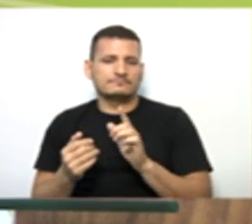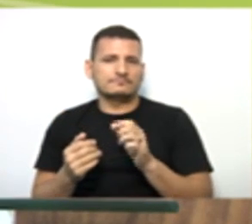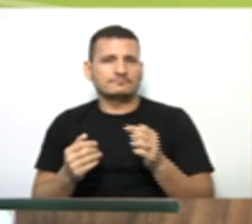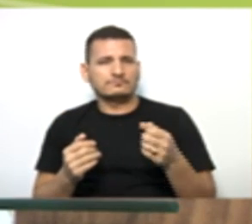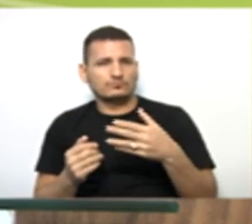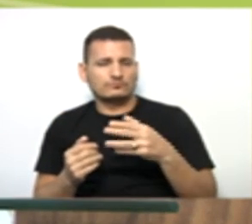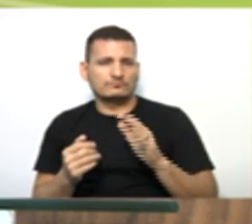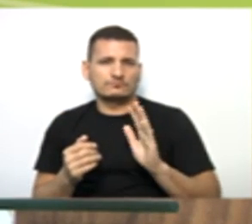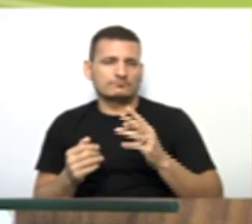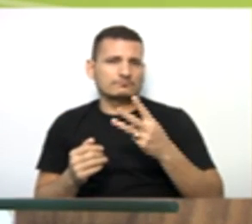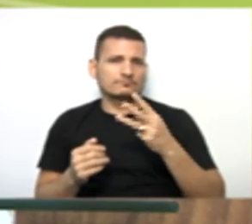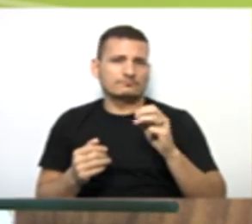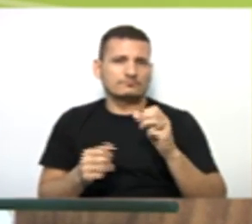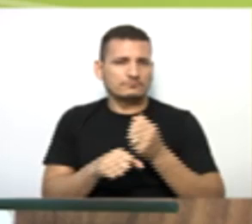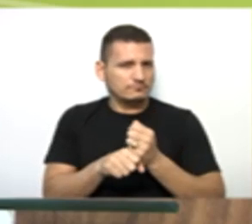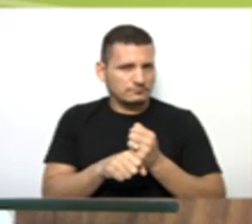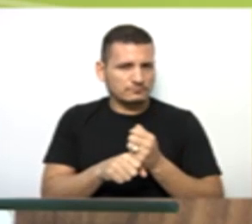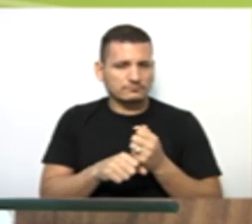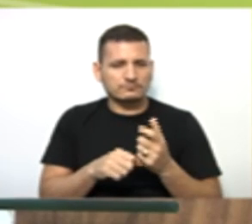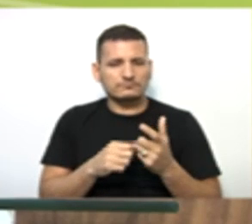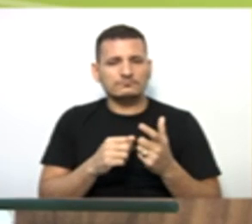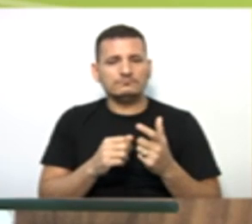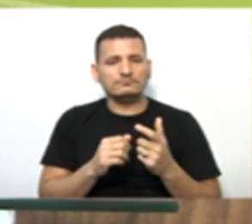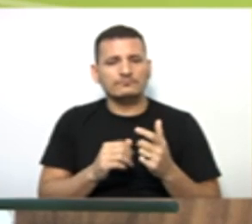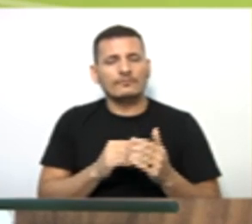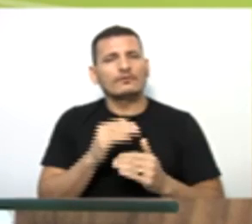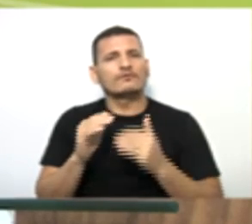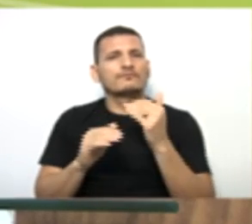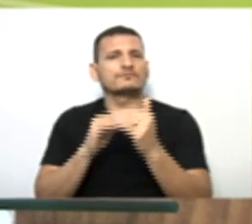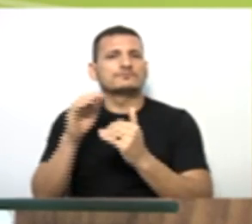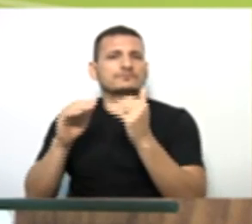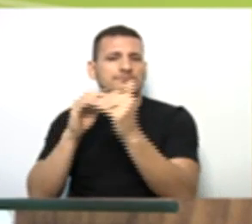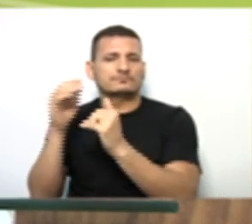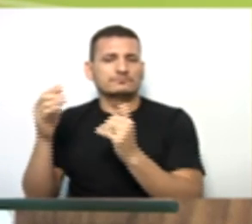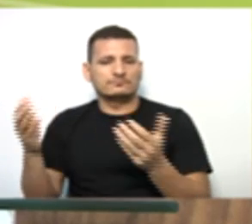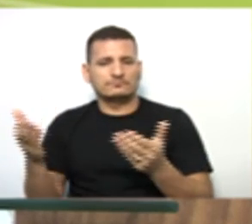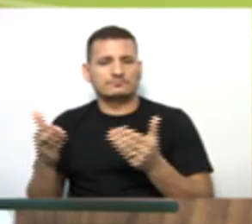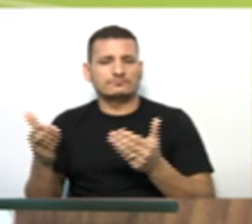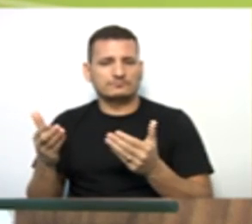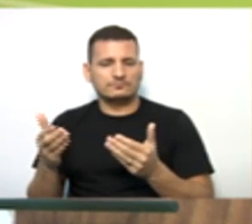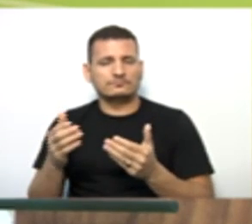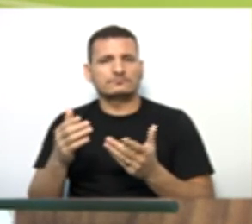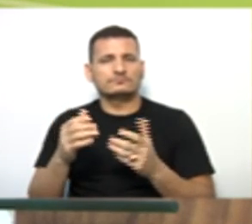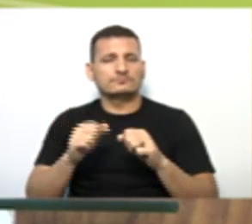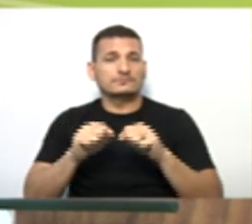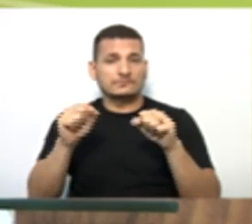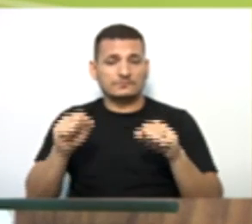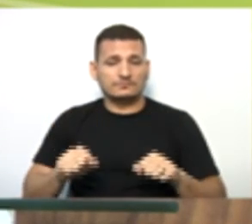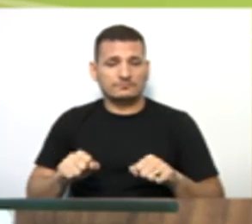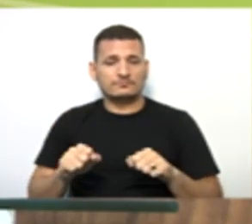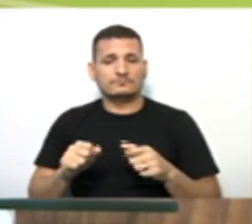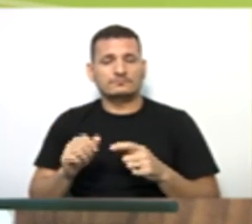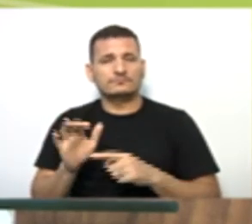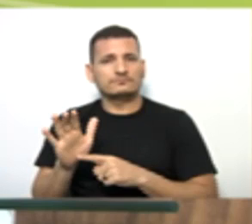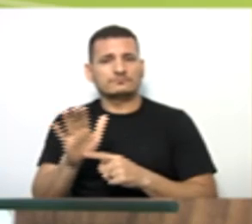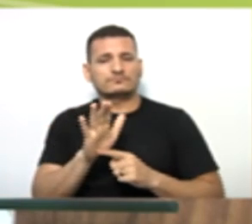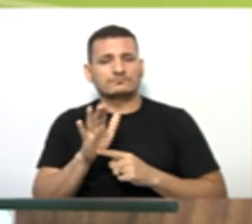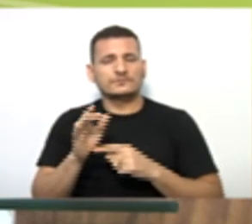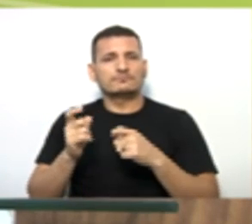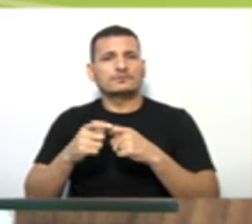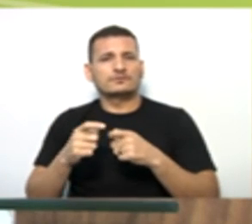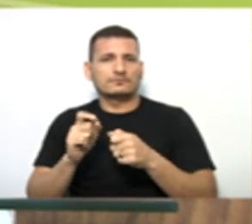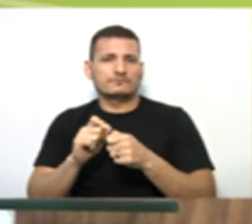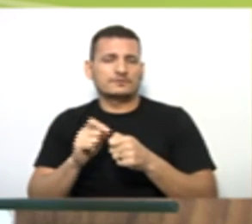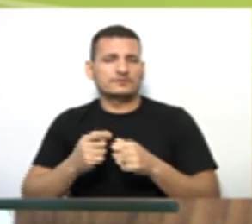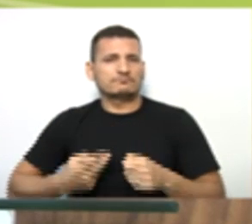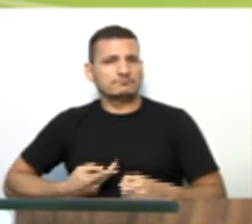tem 30 anos. E a evolução que a gente já tem, nós já temos software que ajuda os médicos a fazer